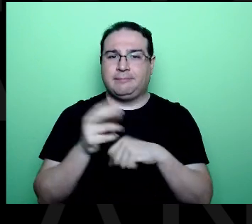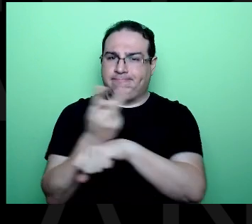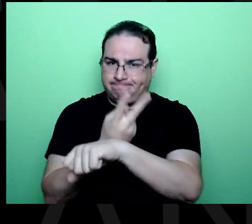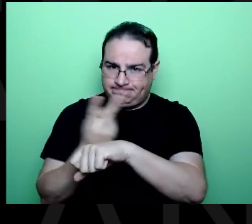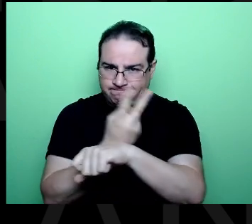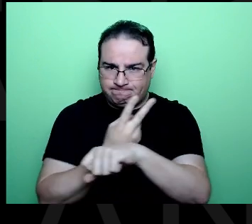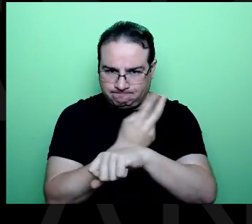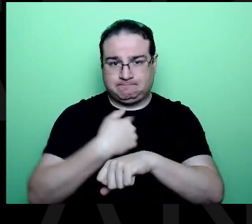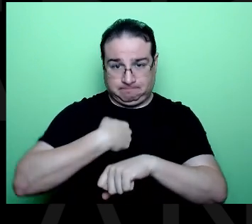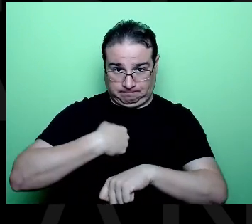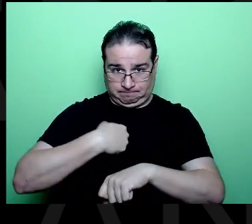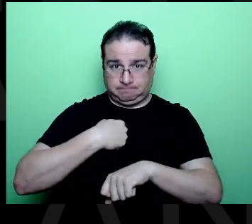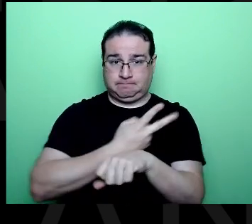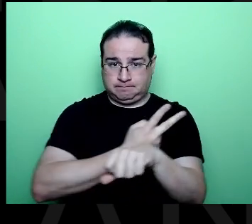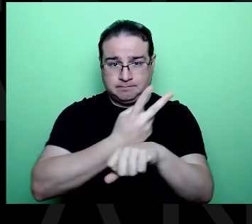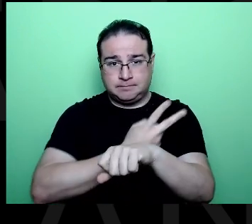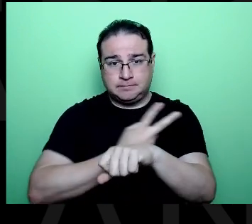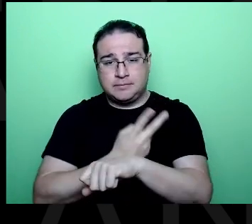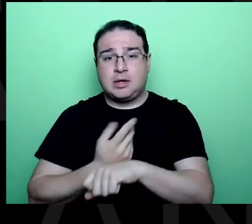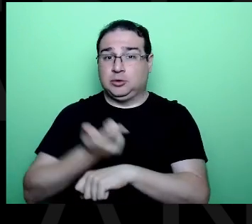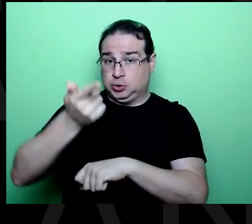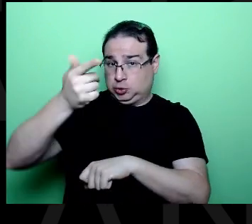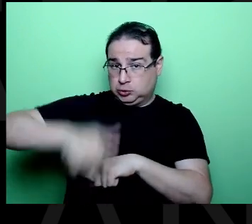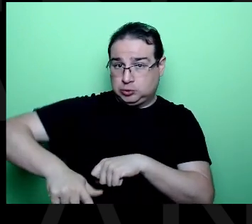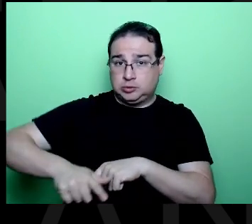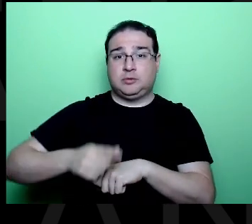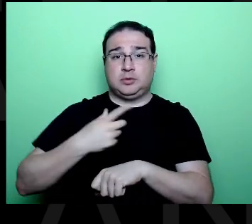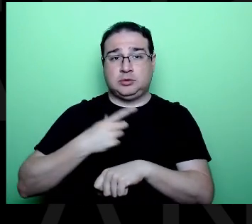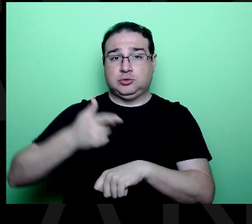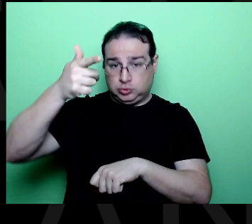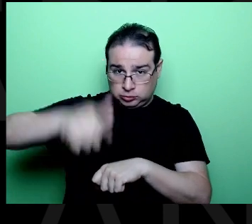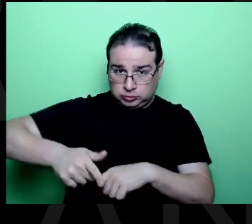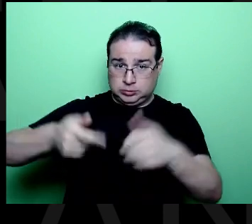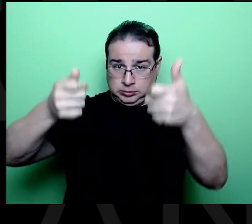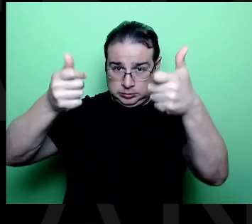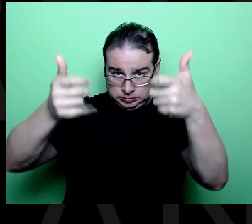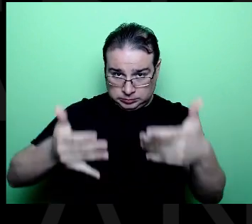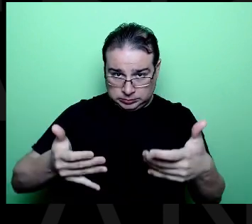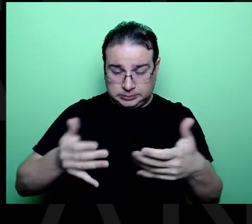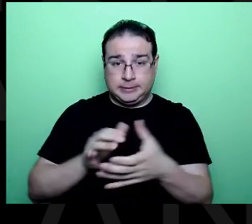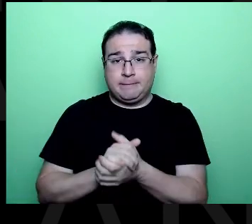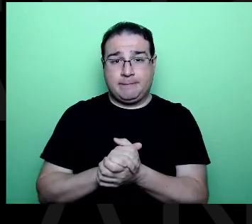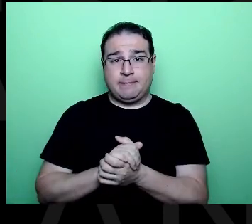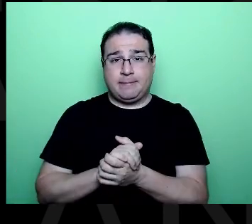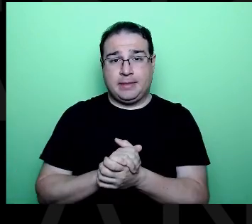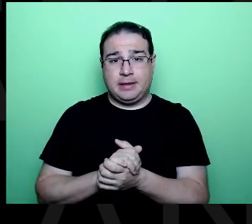o que aconteceu? Eu procurei, e depois